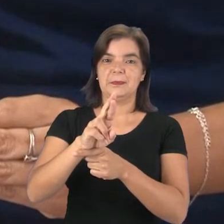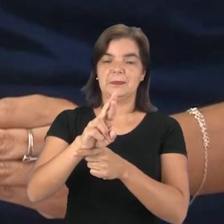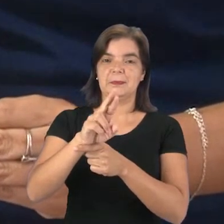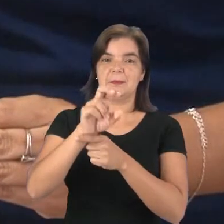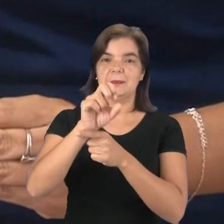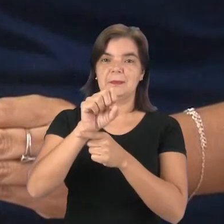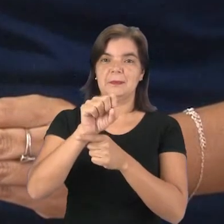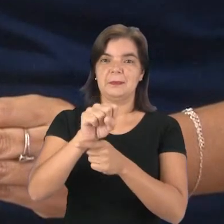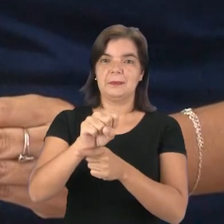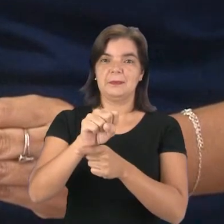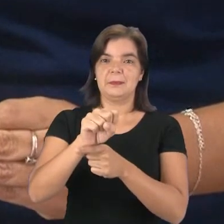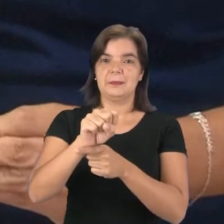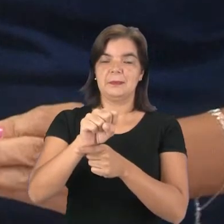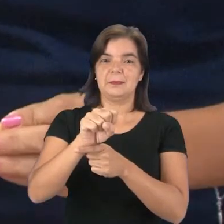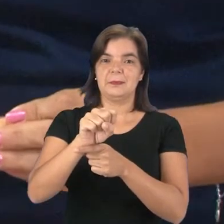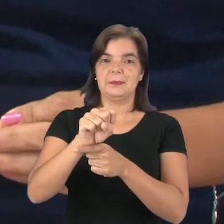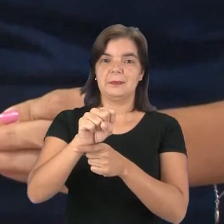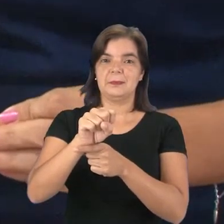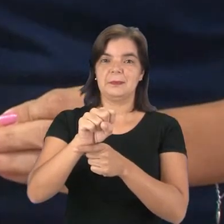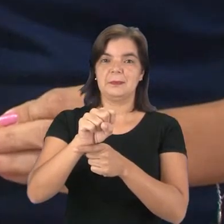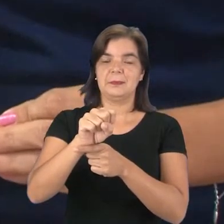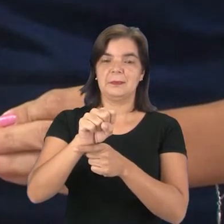r s